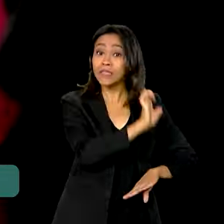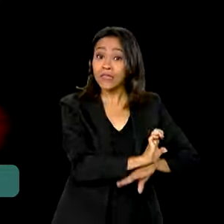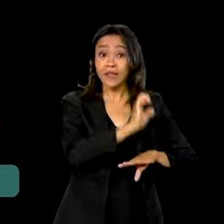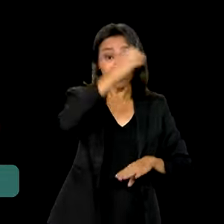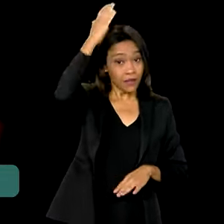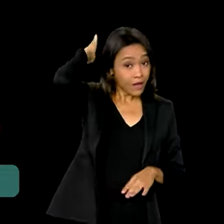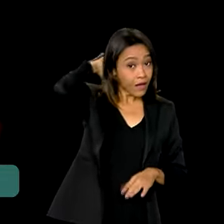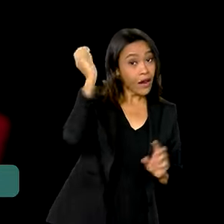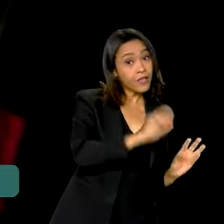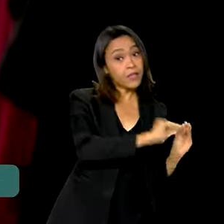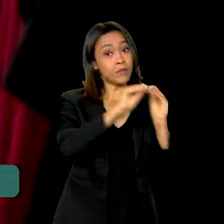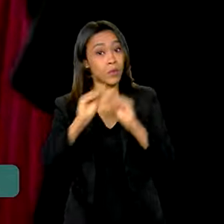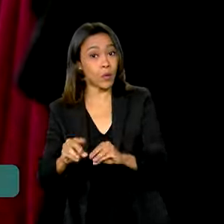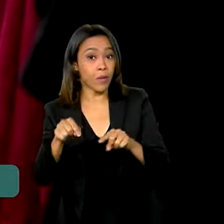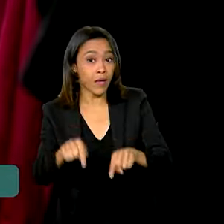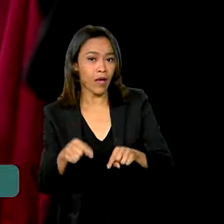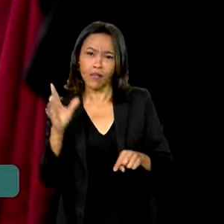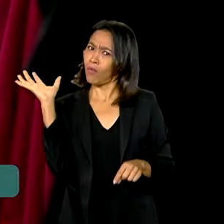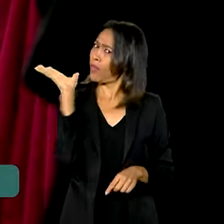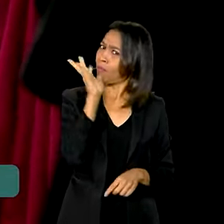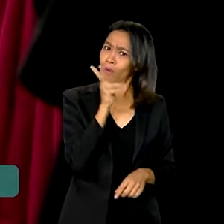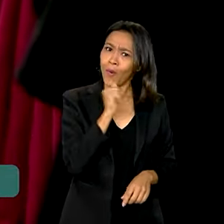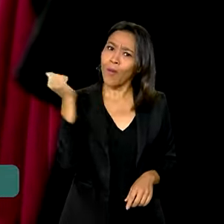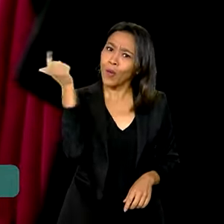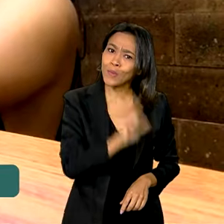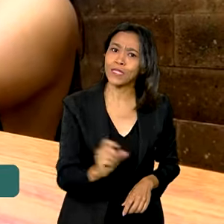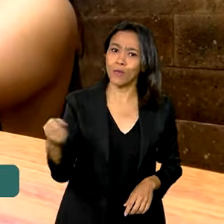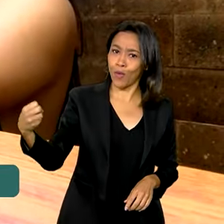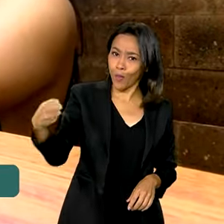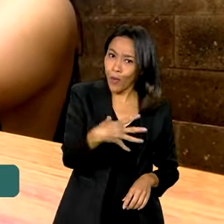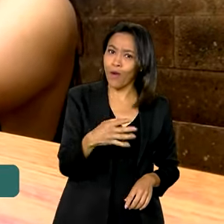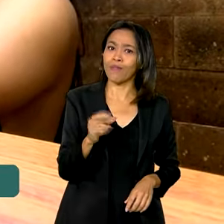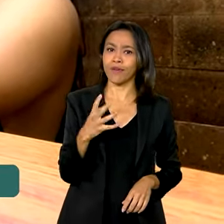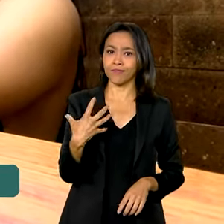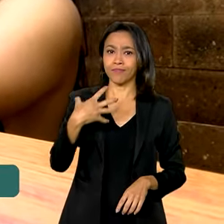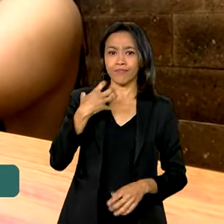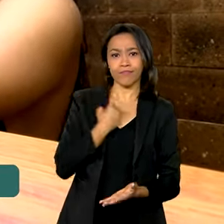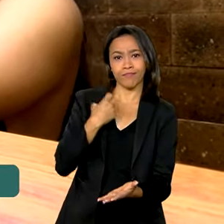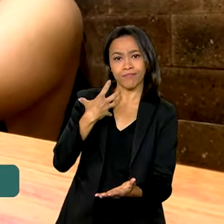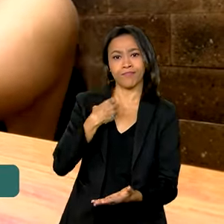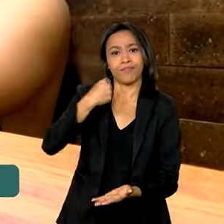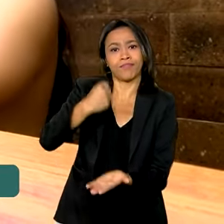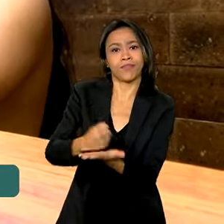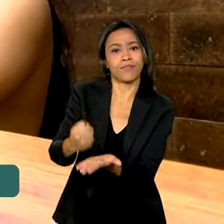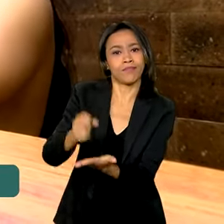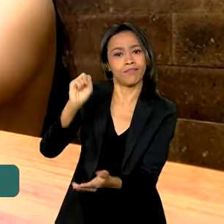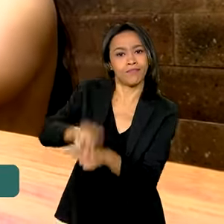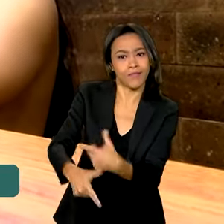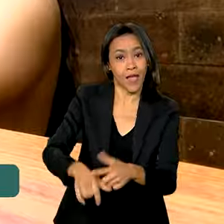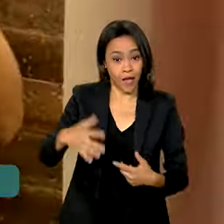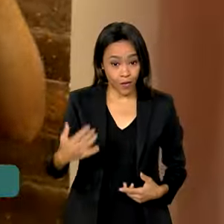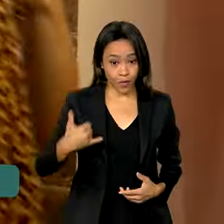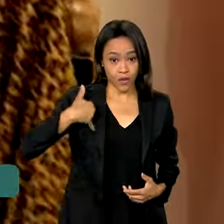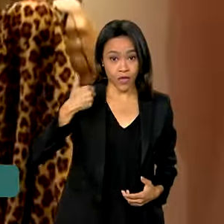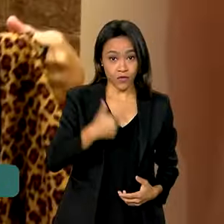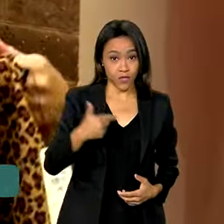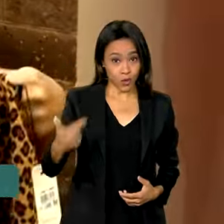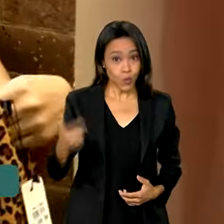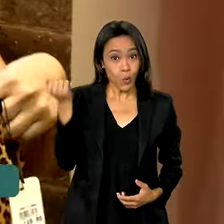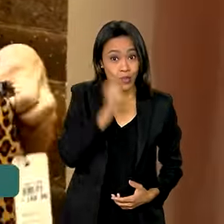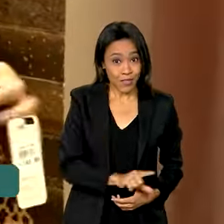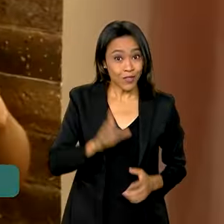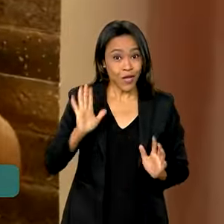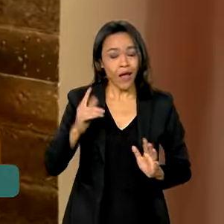tempo, conta que não demorou para conseguir a nova vaga. Agora, aos 22 anos e com a carteira assinada, Vanessa